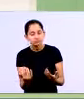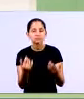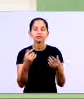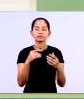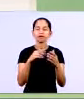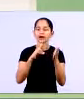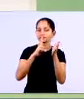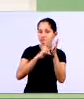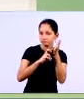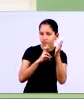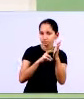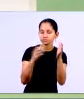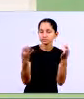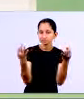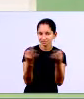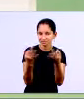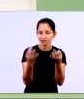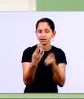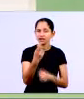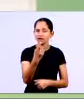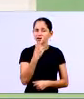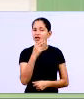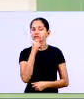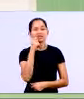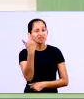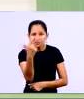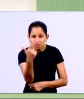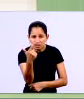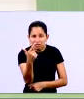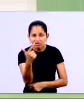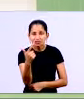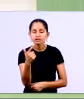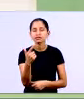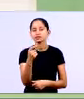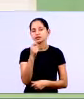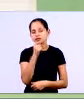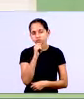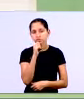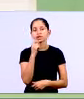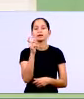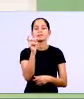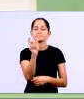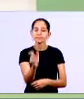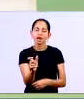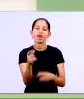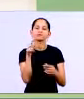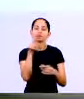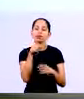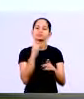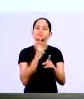no vocabulário e dá essa resposta aqui de nenhuma palavra encontrada,